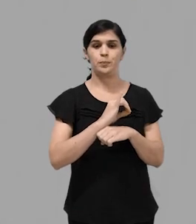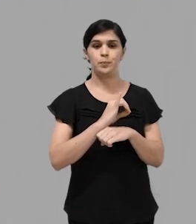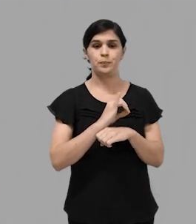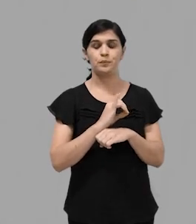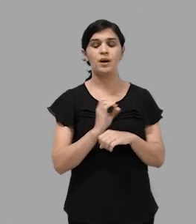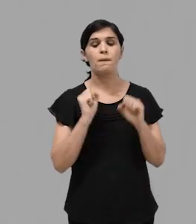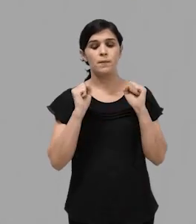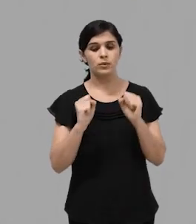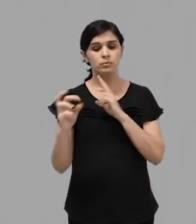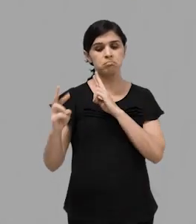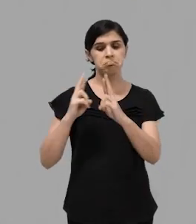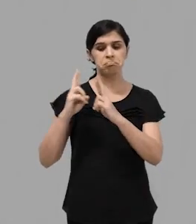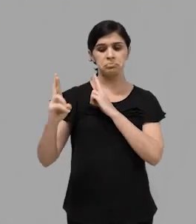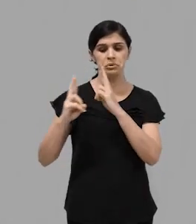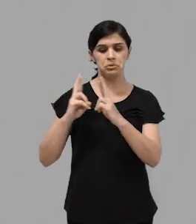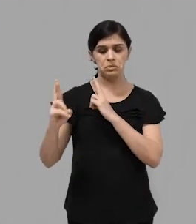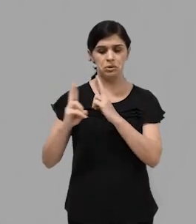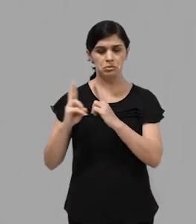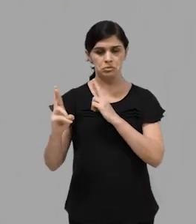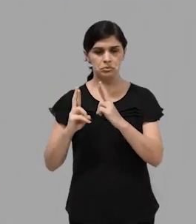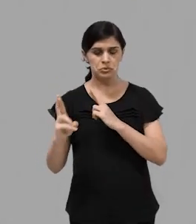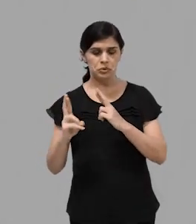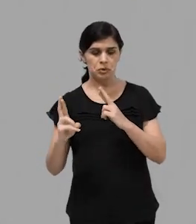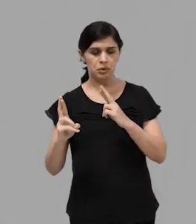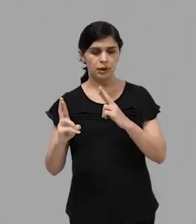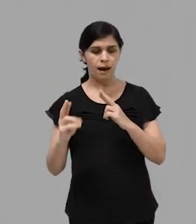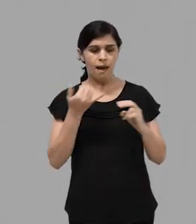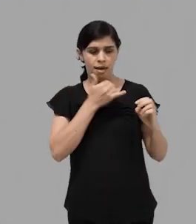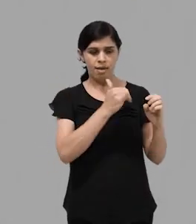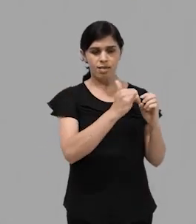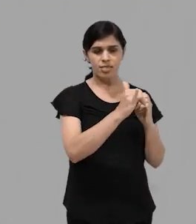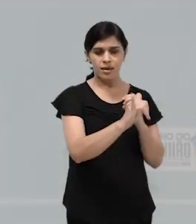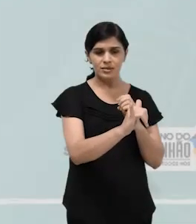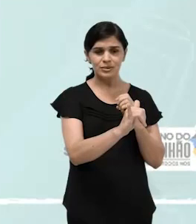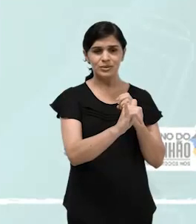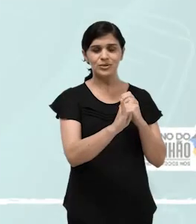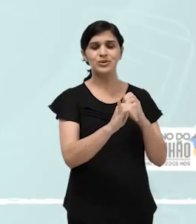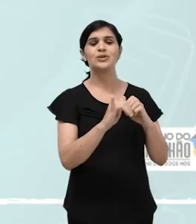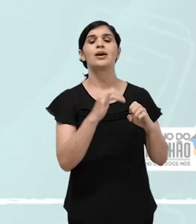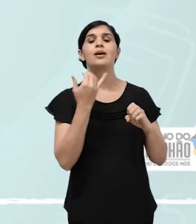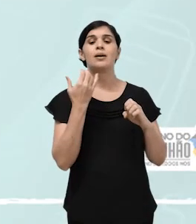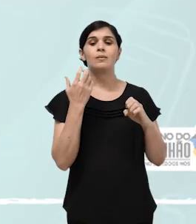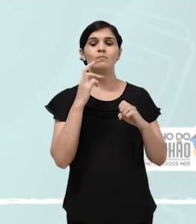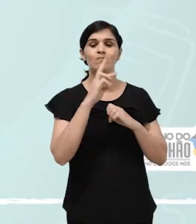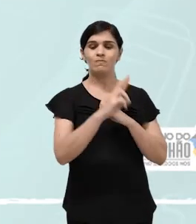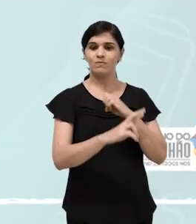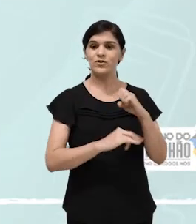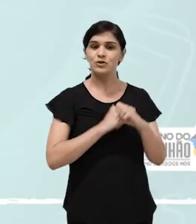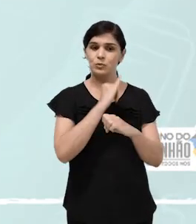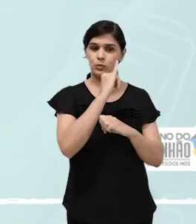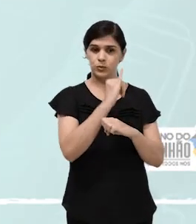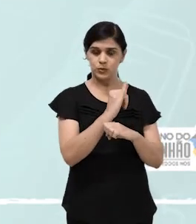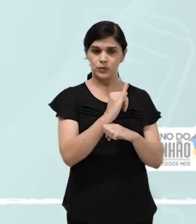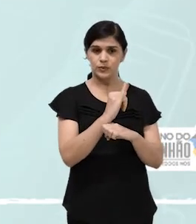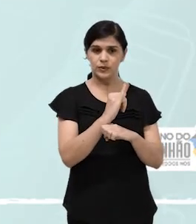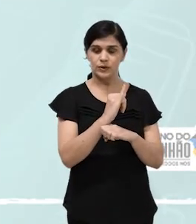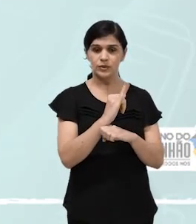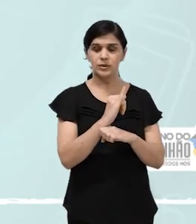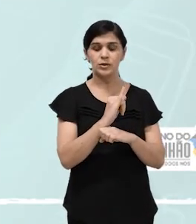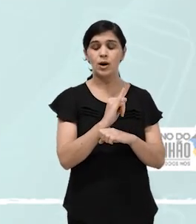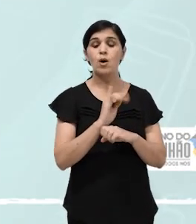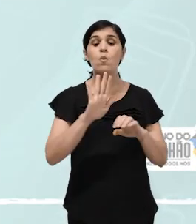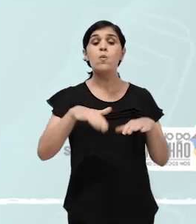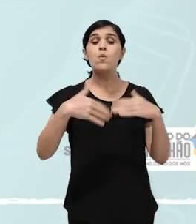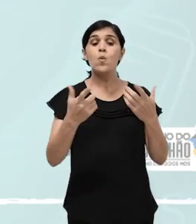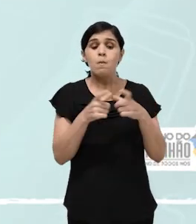podemos relacionar a energia de ionização com o tamanho do átomo, pois quanto maior o raio, né, mais